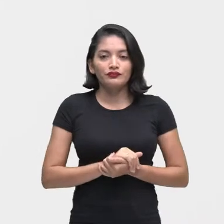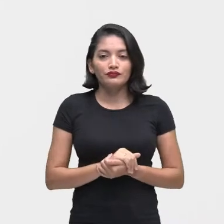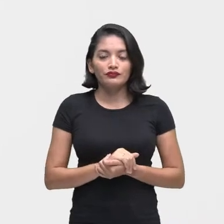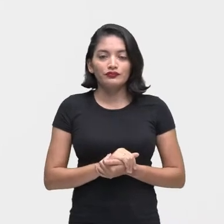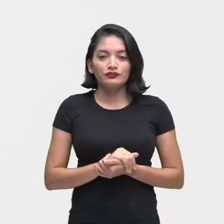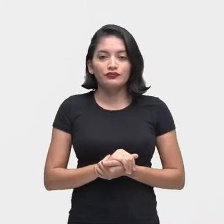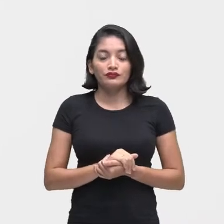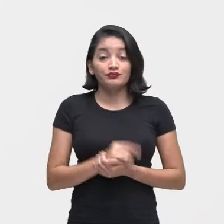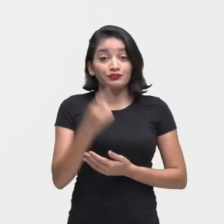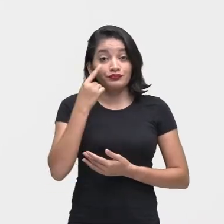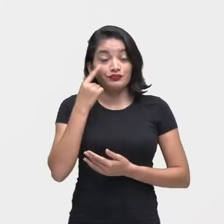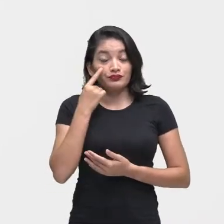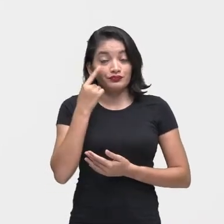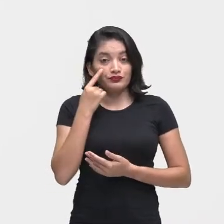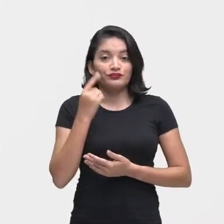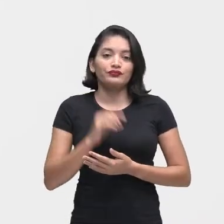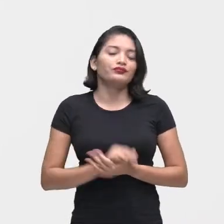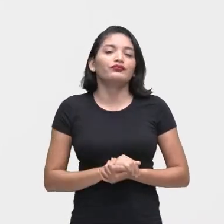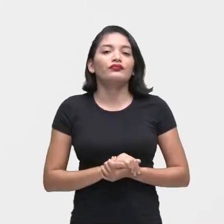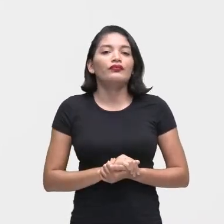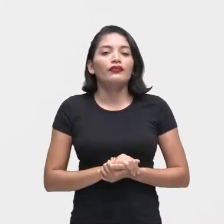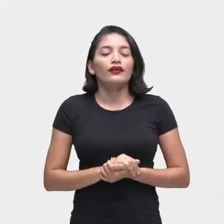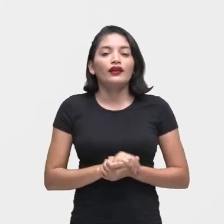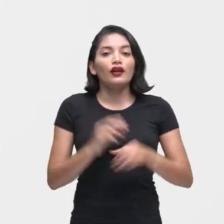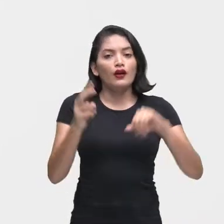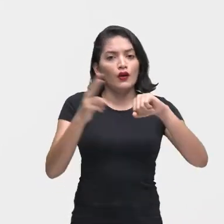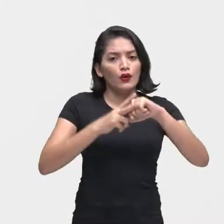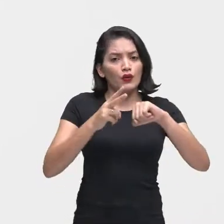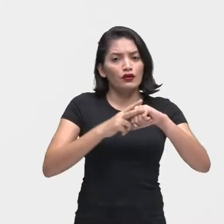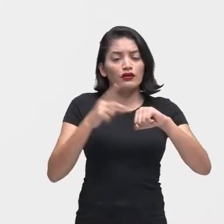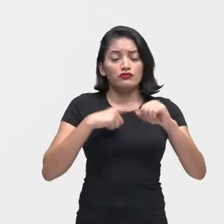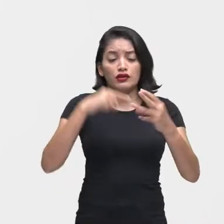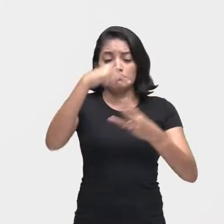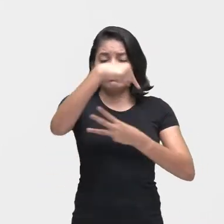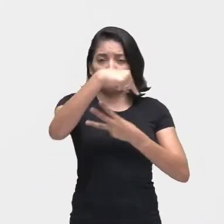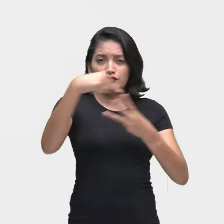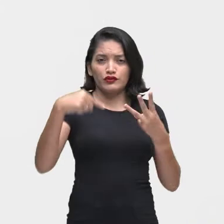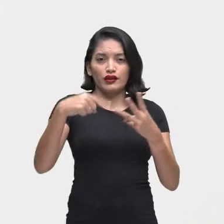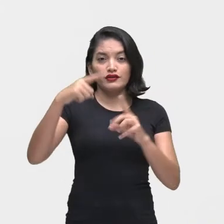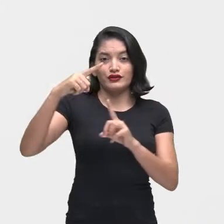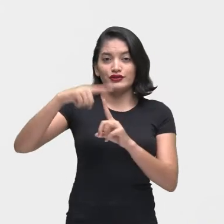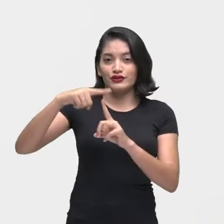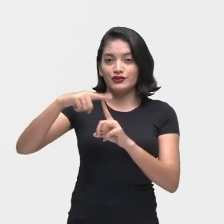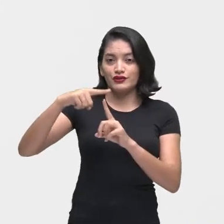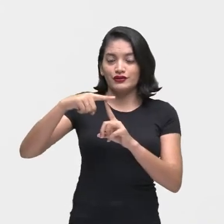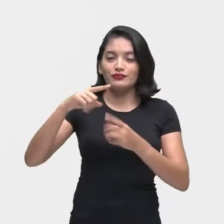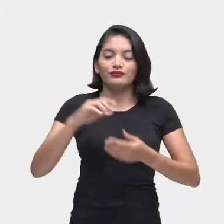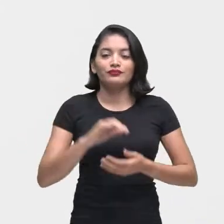Olha só pipo o verbo to be tem três formas